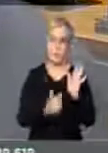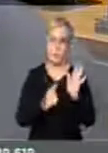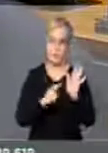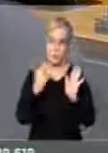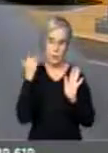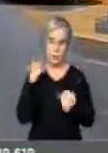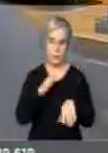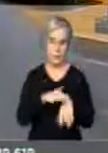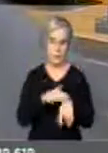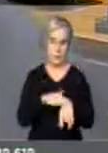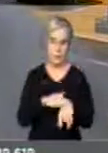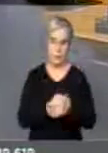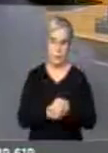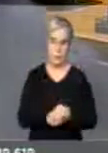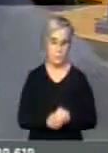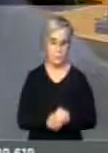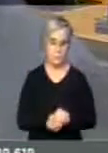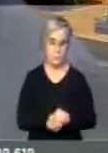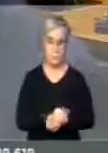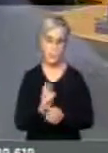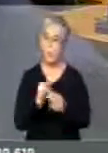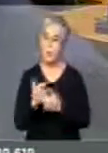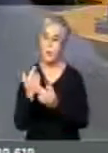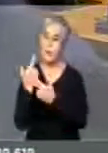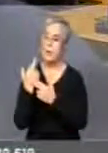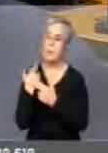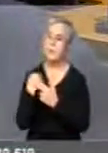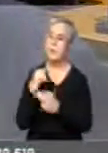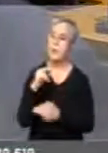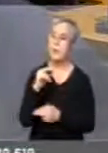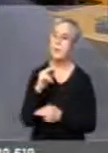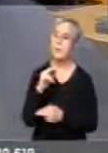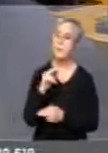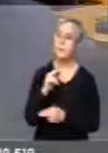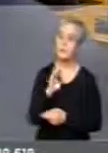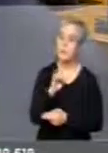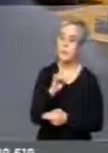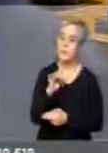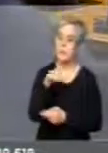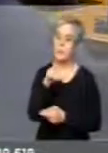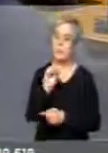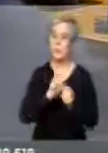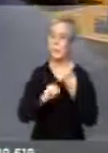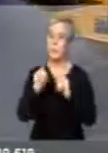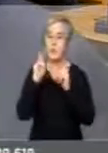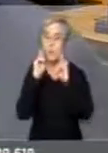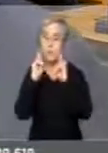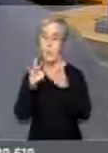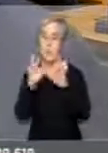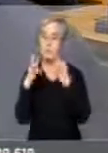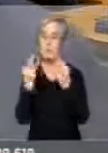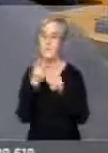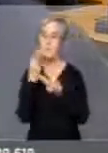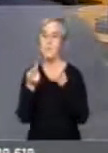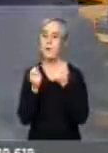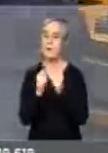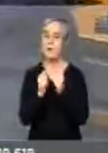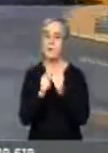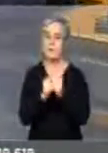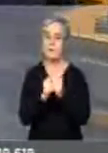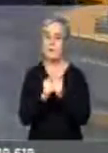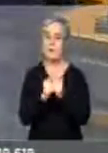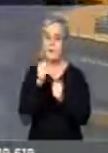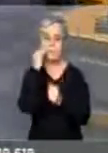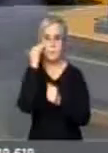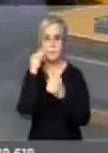Acho que é importante, né, o papel do Estado no combate à corrupção. E qual a visão desse fórum com relação aos testes de integridade, que eu vi